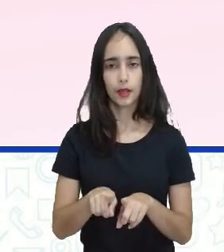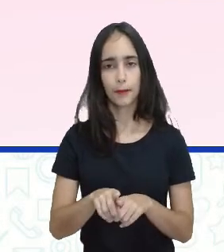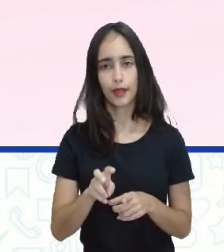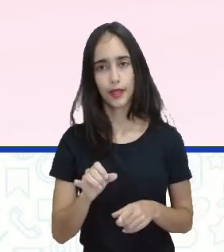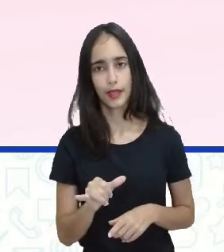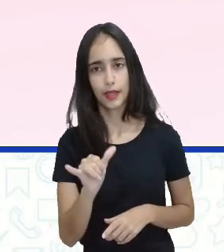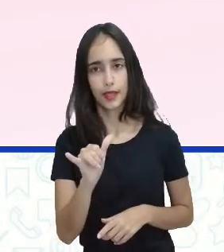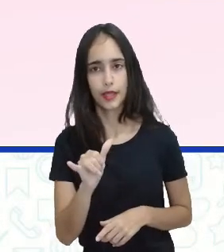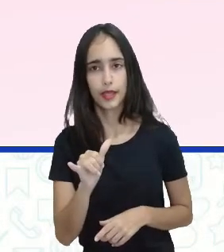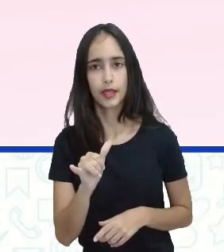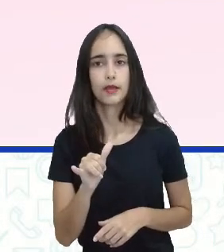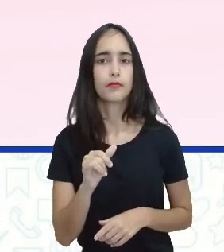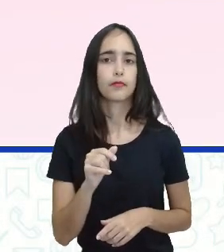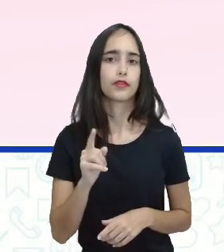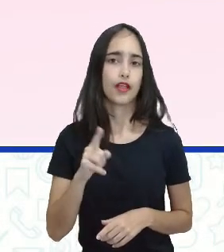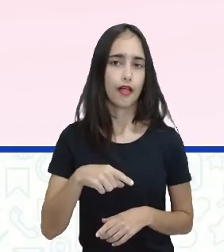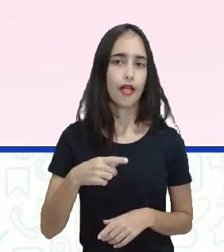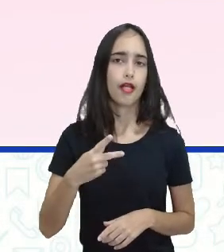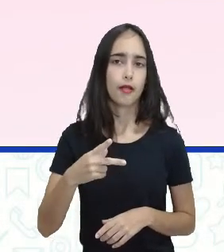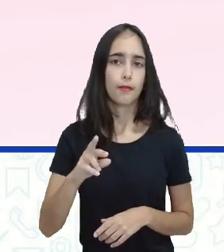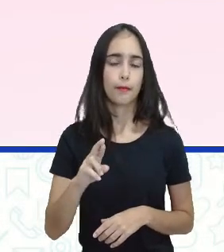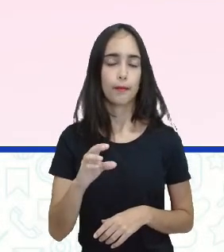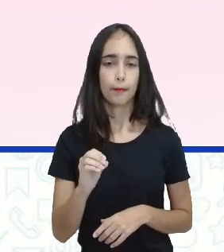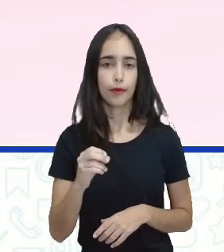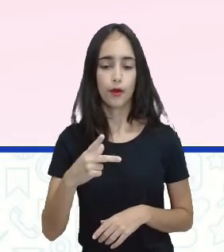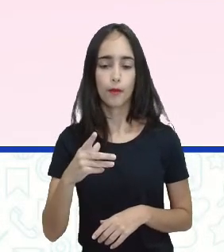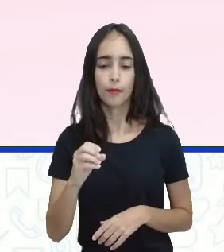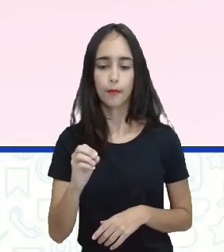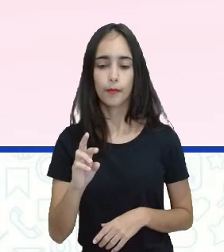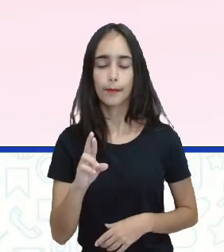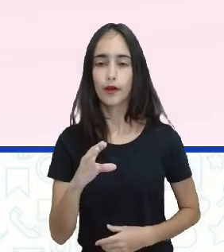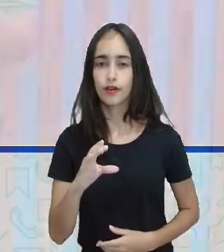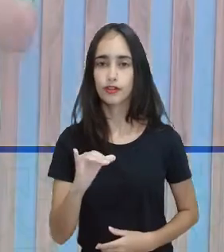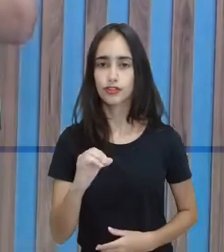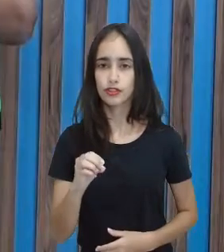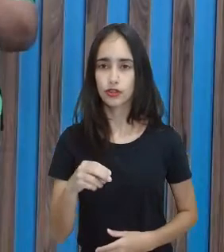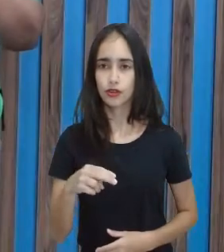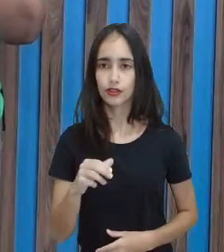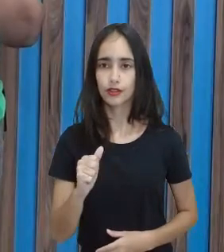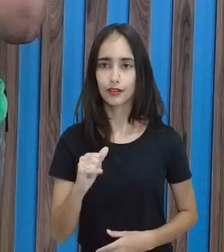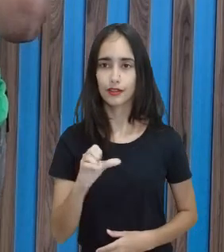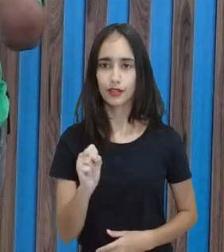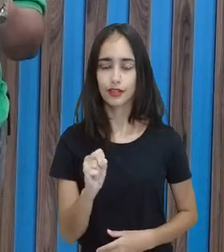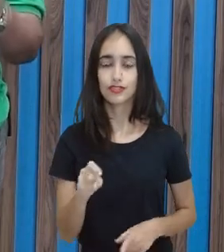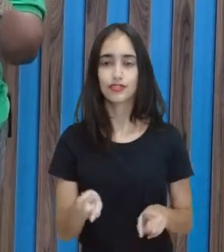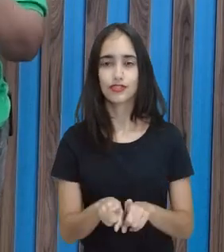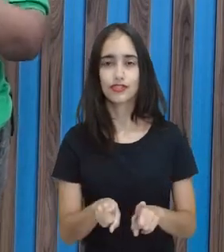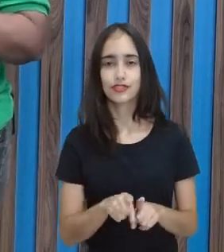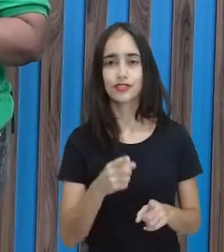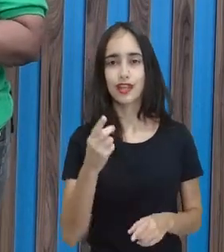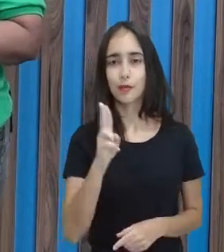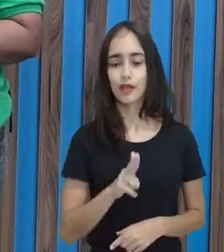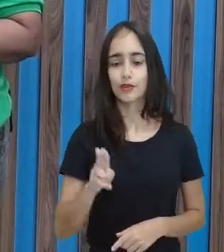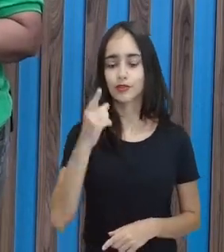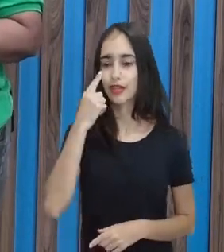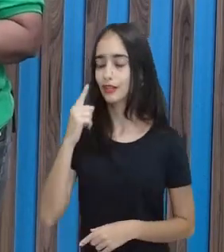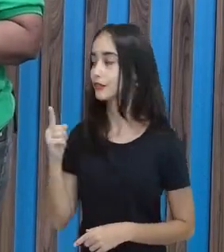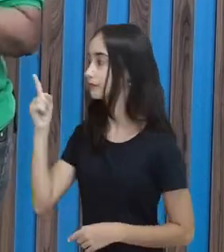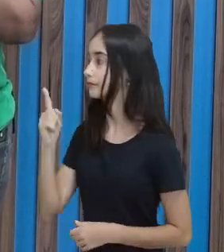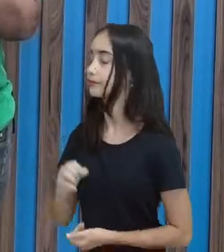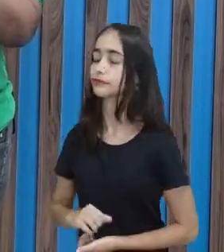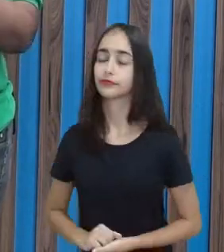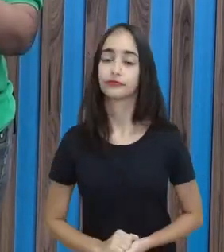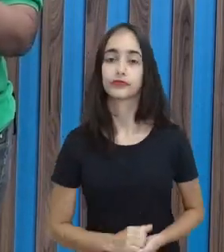estão representadas no gráfico ao lado. Vamos utilizar o mesmo raciocínio, só que agora a gente vai